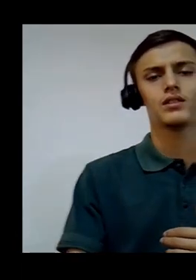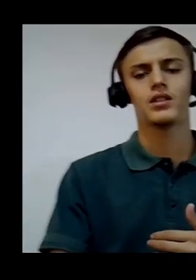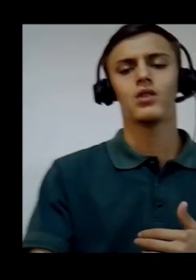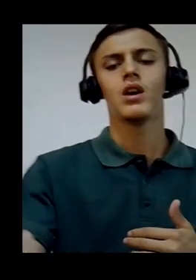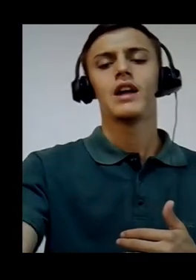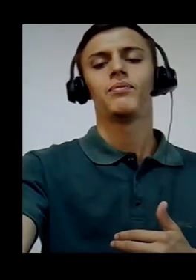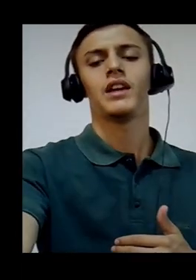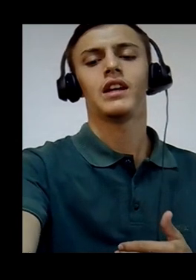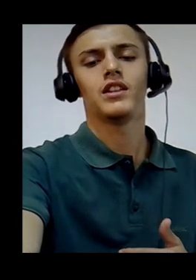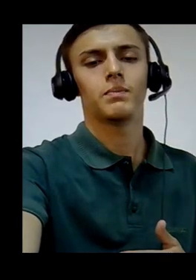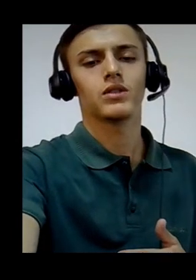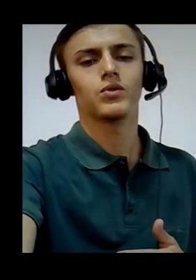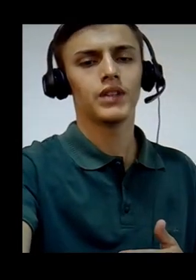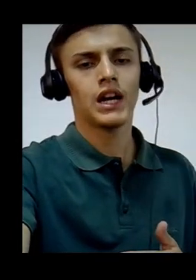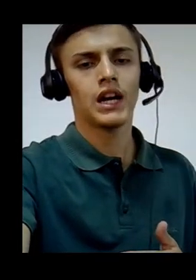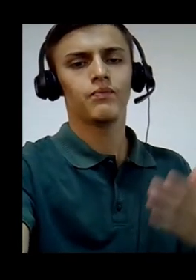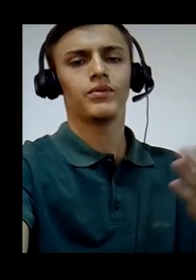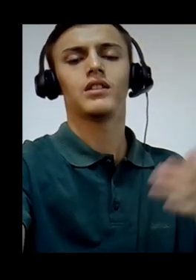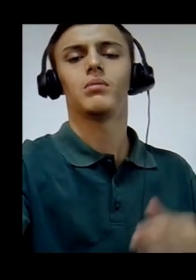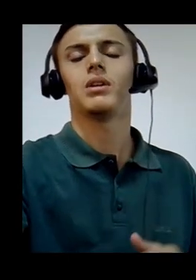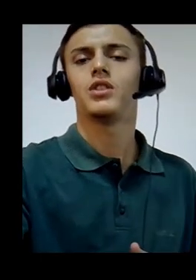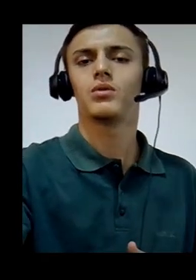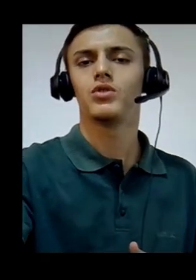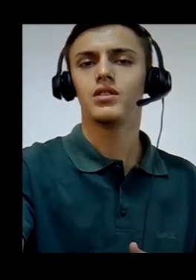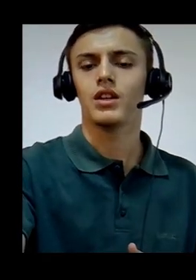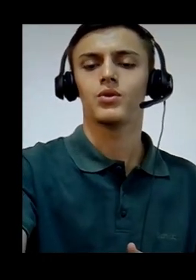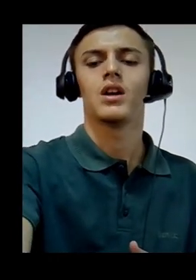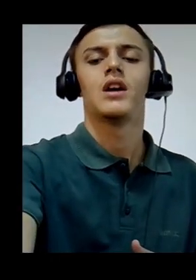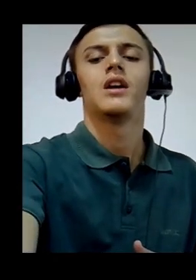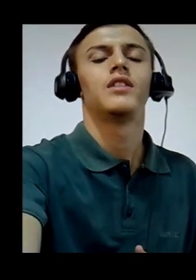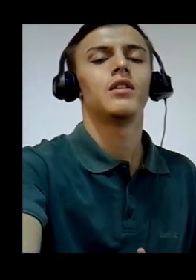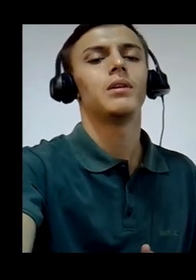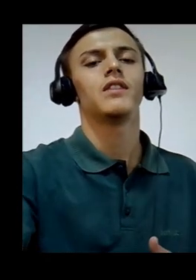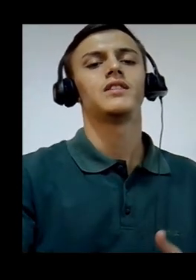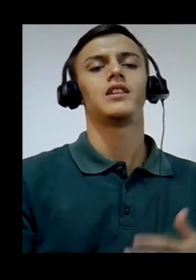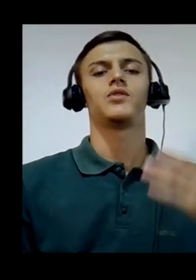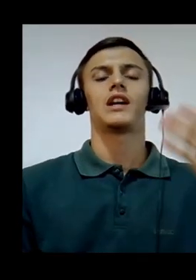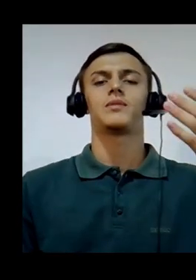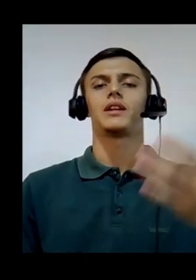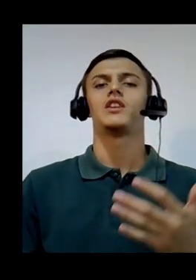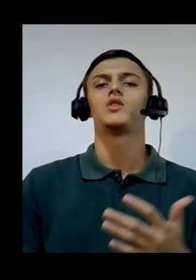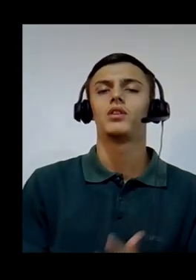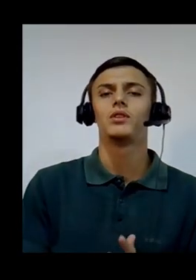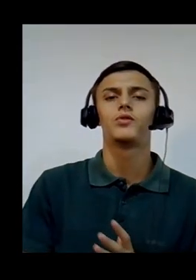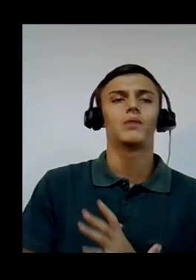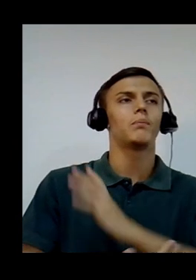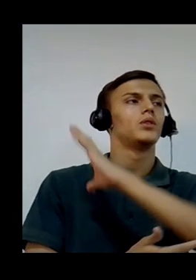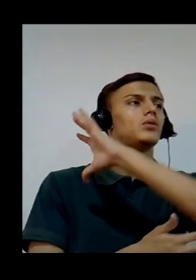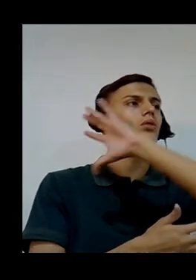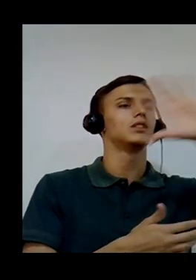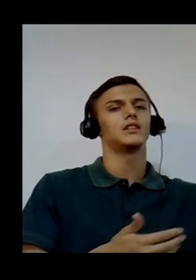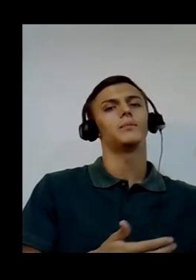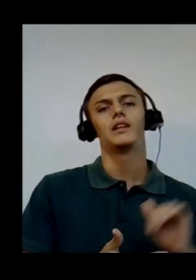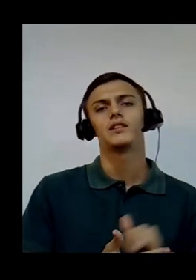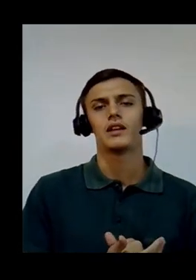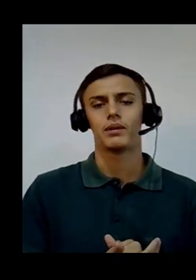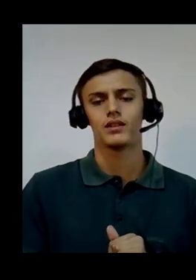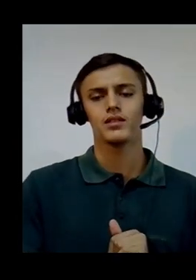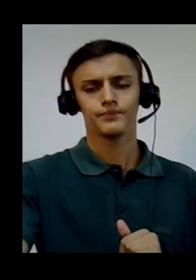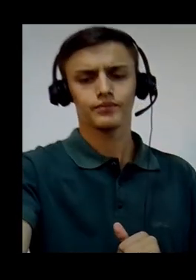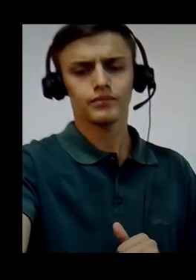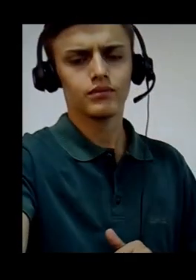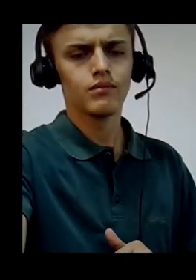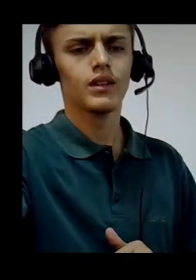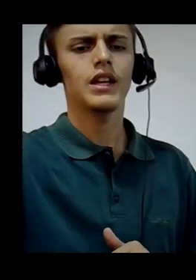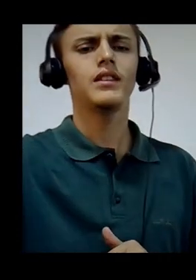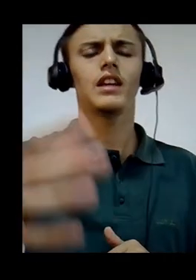Tem de alta tensão, tem ali de espaço confinado, tem também de risco de incêndio. Também vai ser identificadas plaquinhas de proibido fumar por todas as dependências da